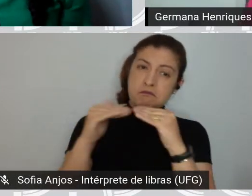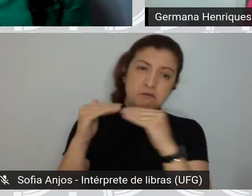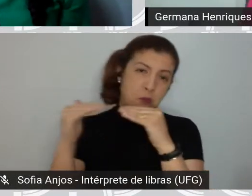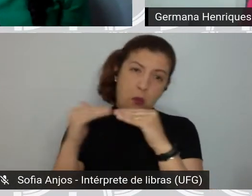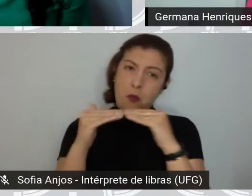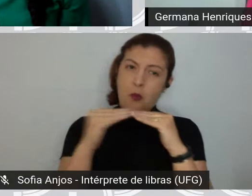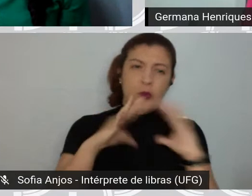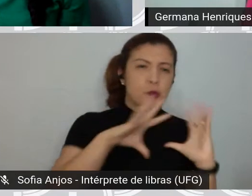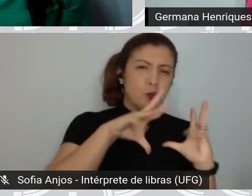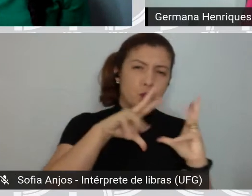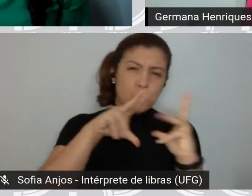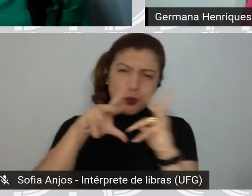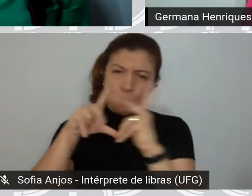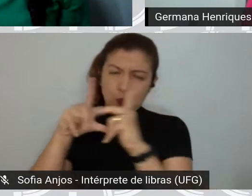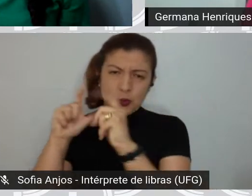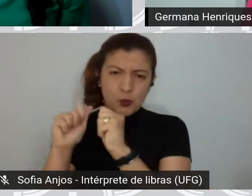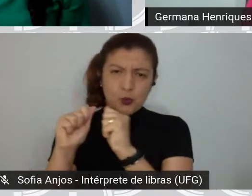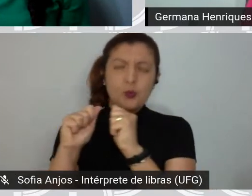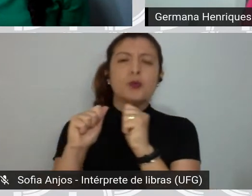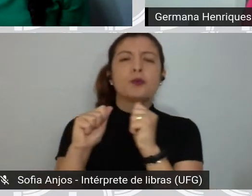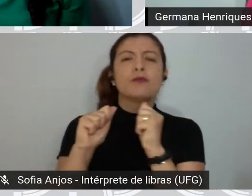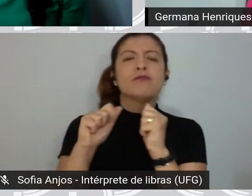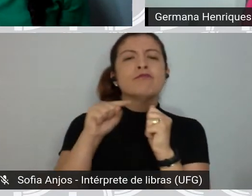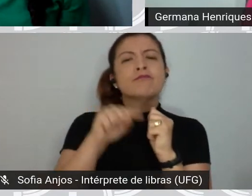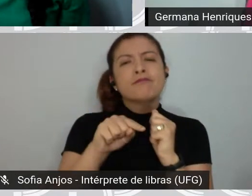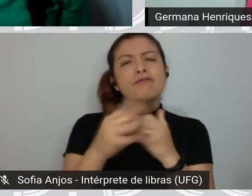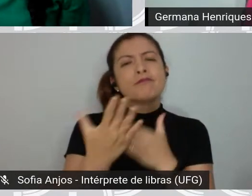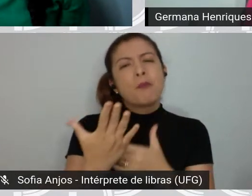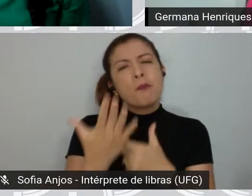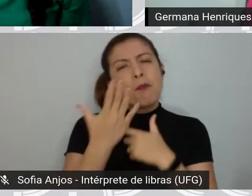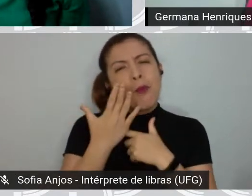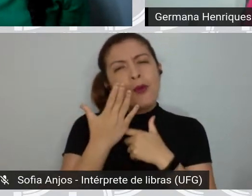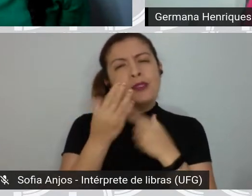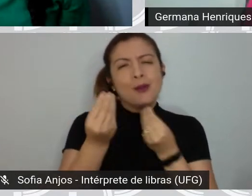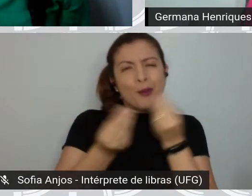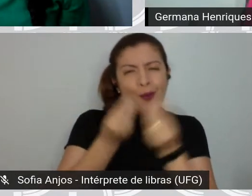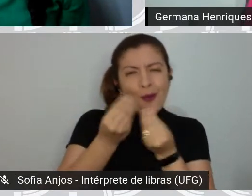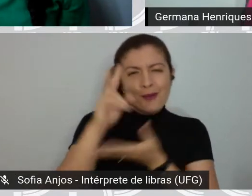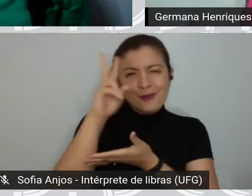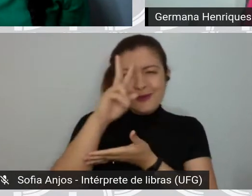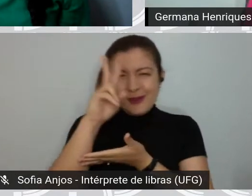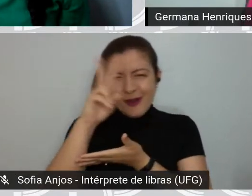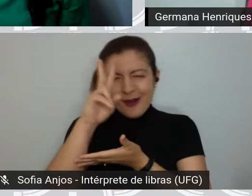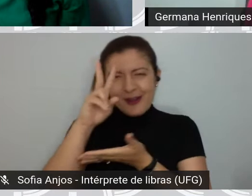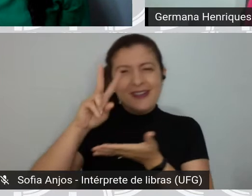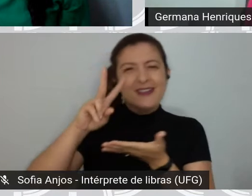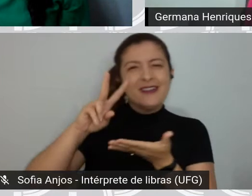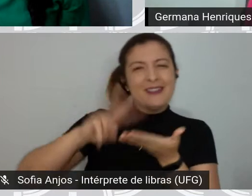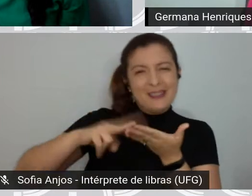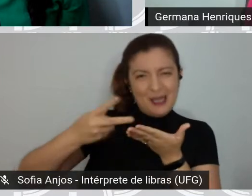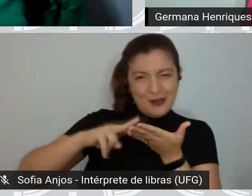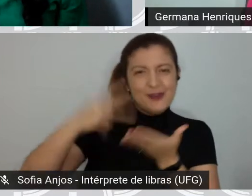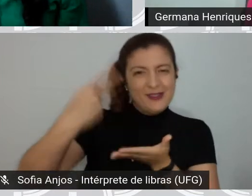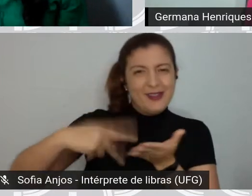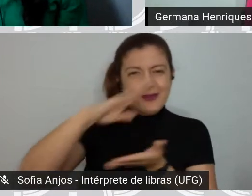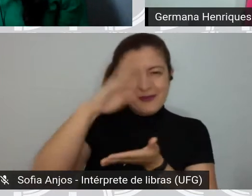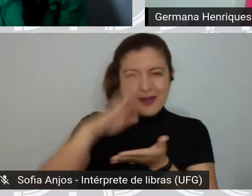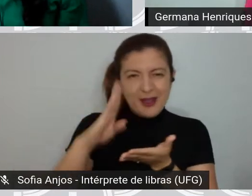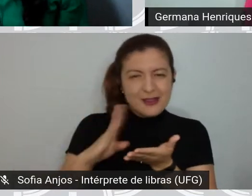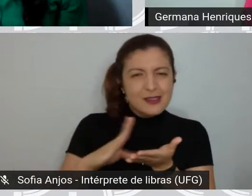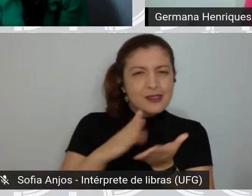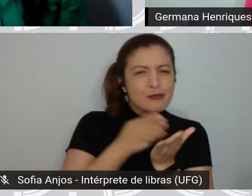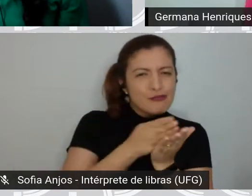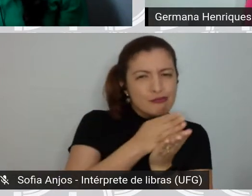que levam ao edifício das histórias da tradução no Brasil, no caso da tradução